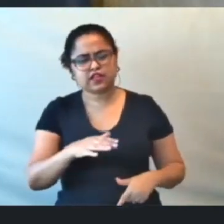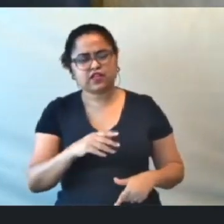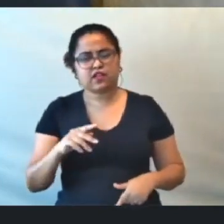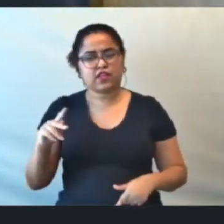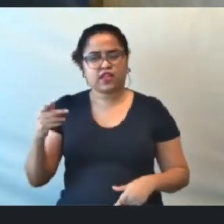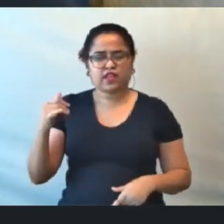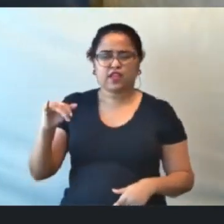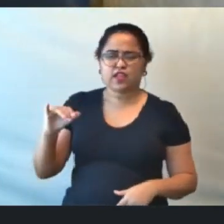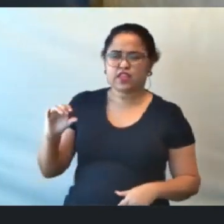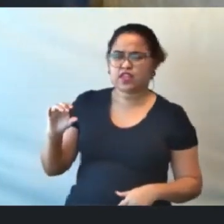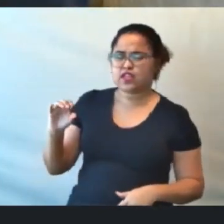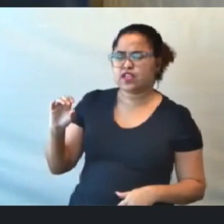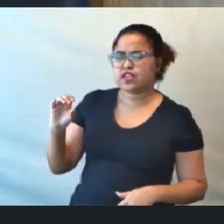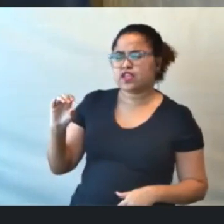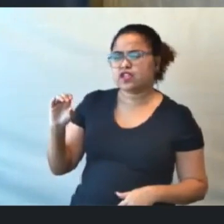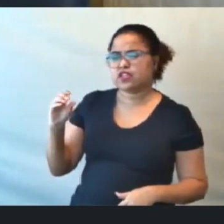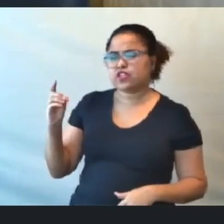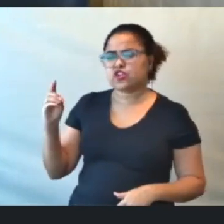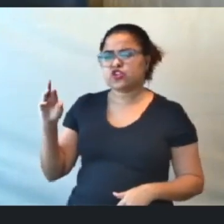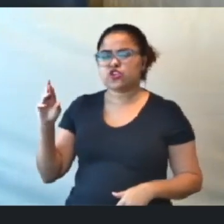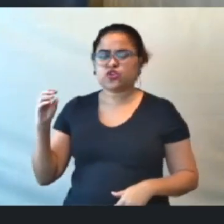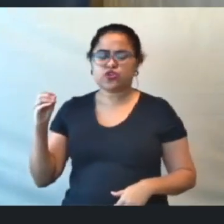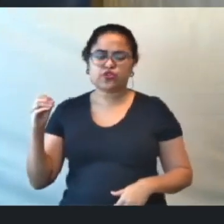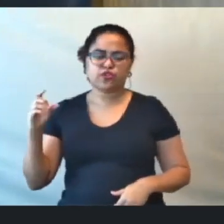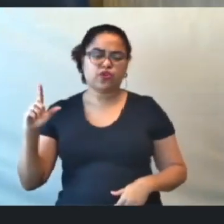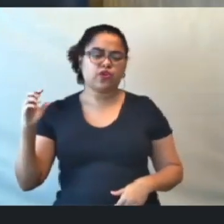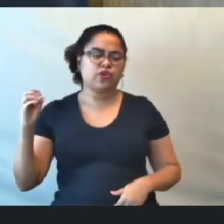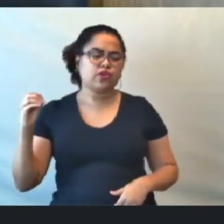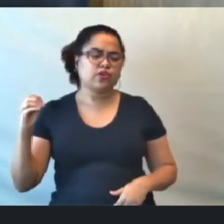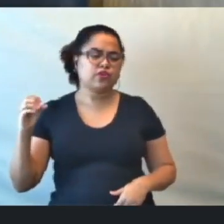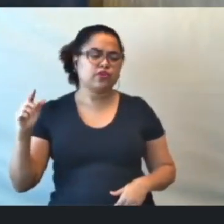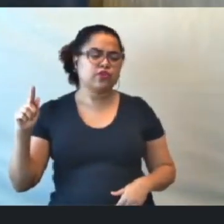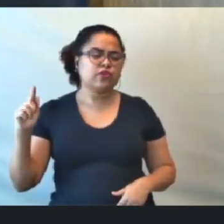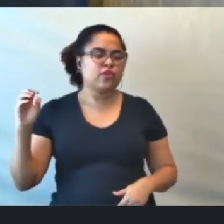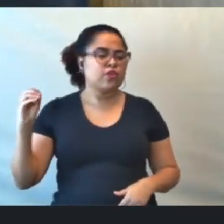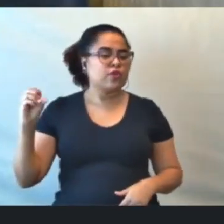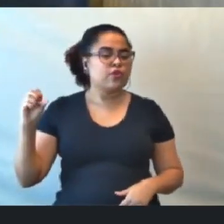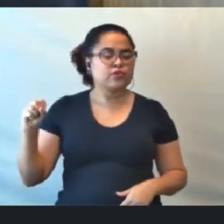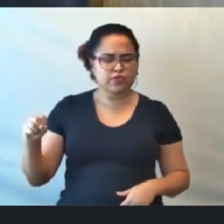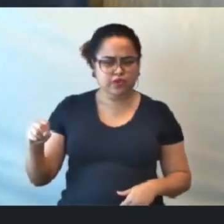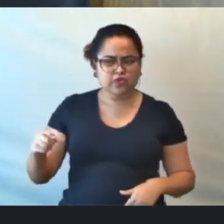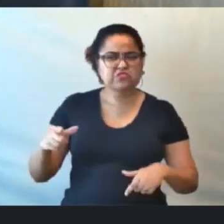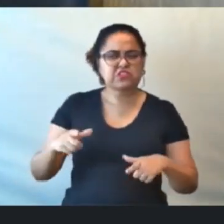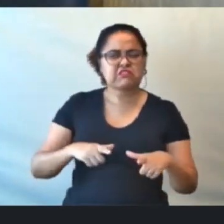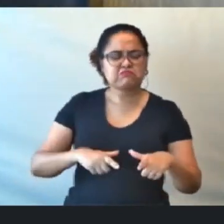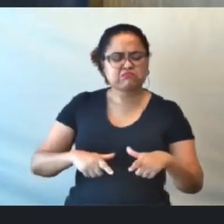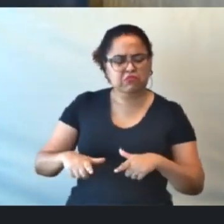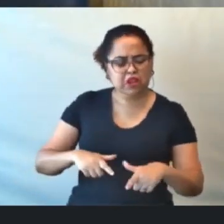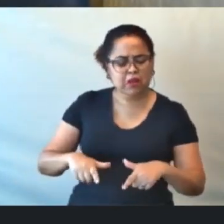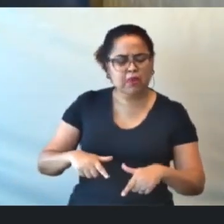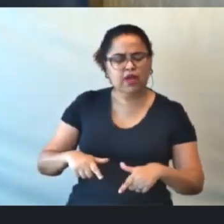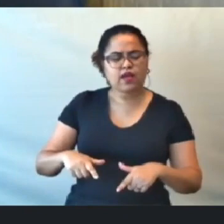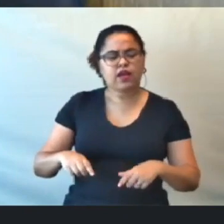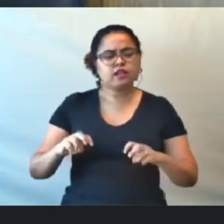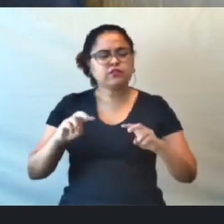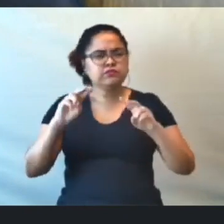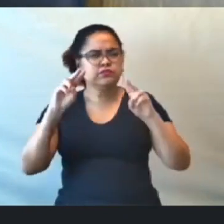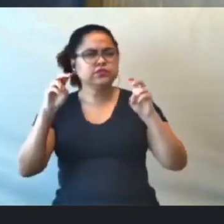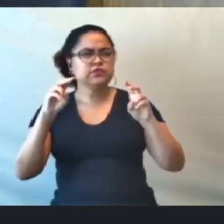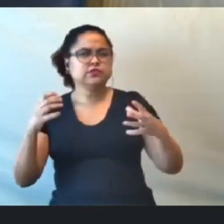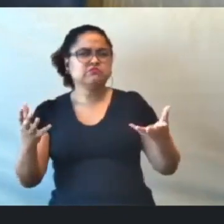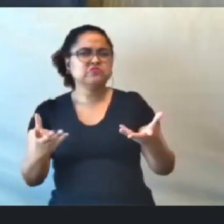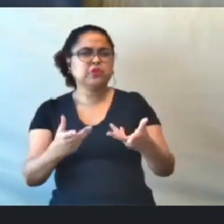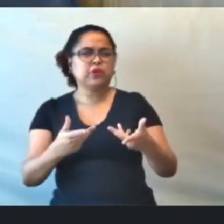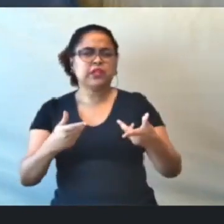profissionais que trabalham em temas de qualidade, quantidade de água e ecologia